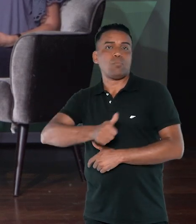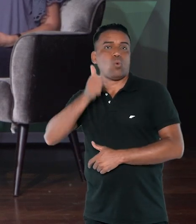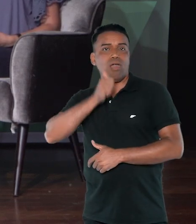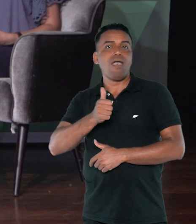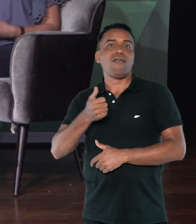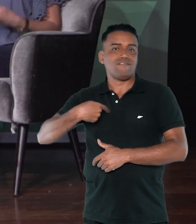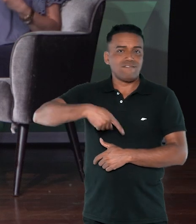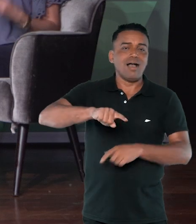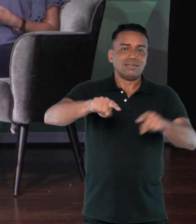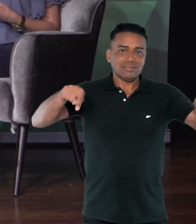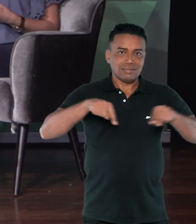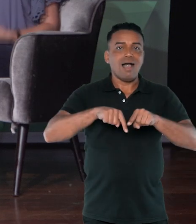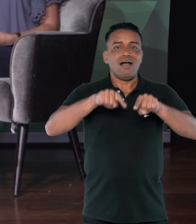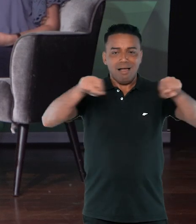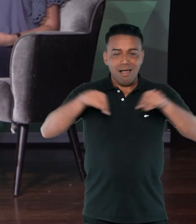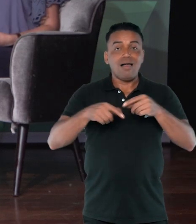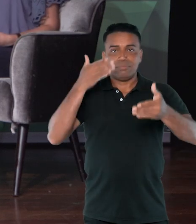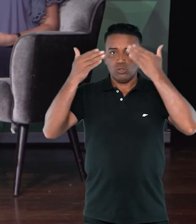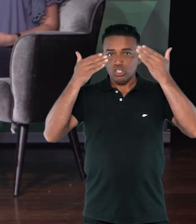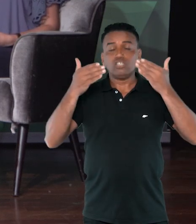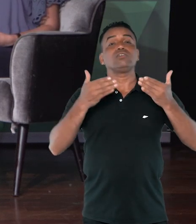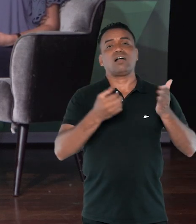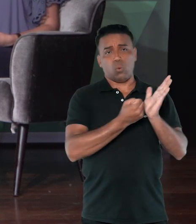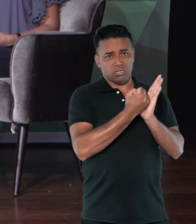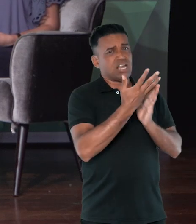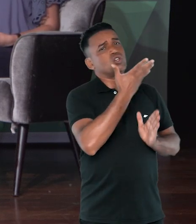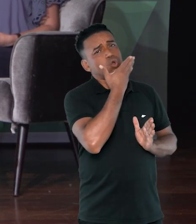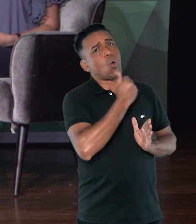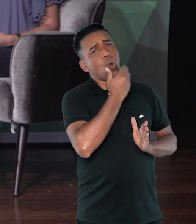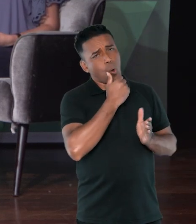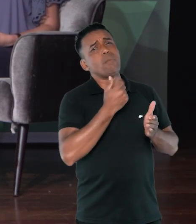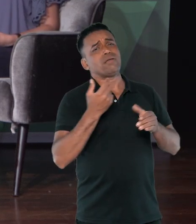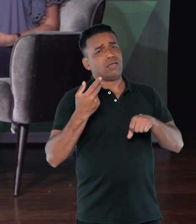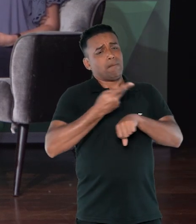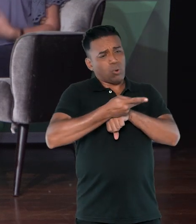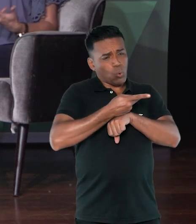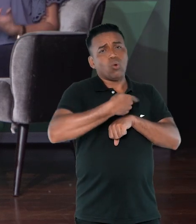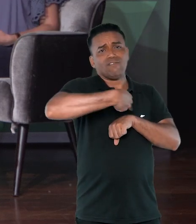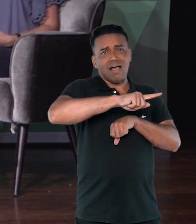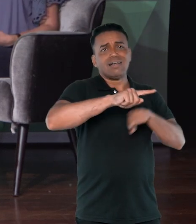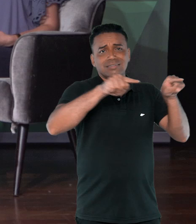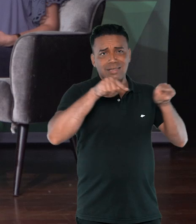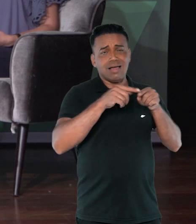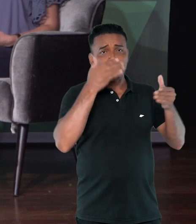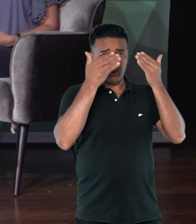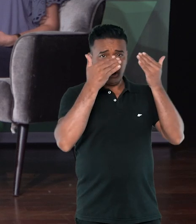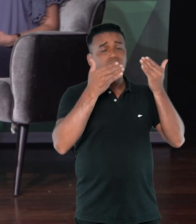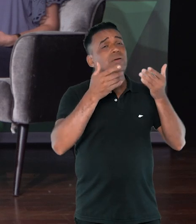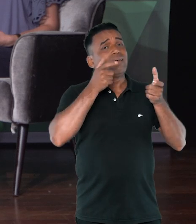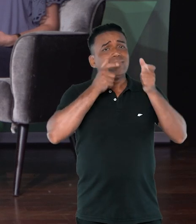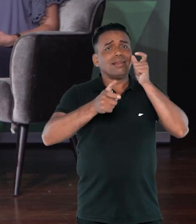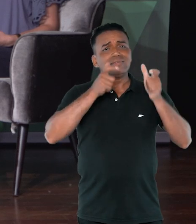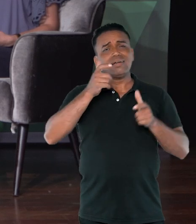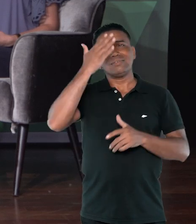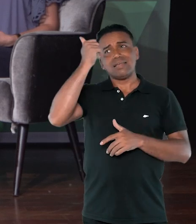o quanto eles também são desejosos de amar, de amor, quebrando muito desse estereótipo que está